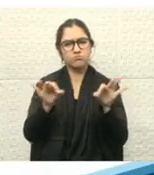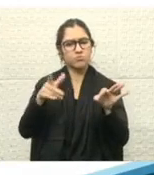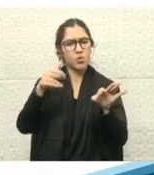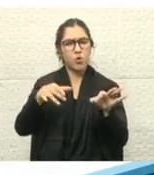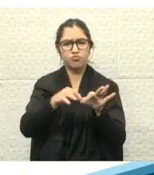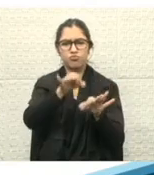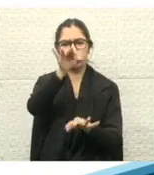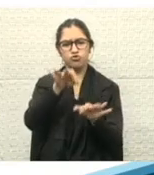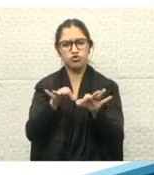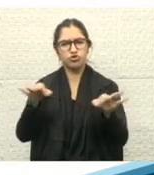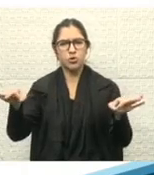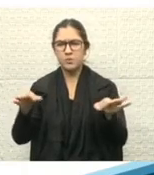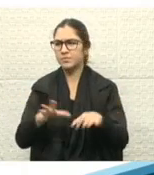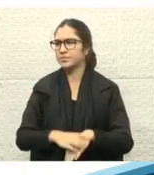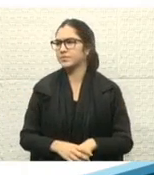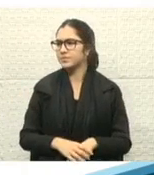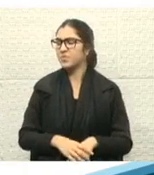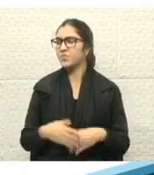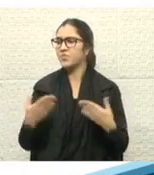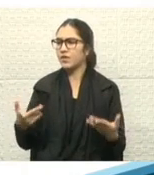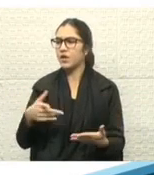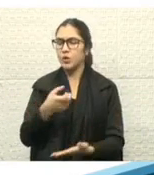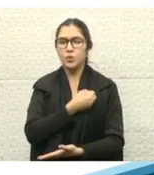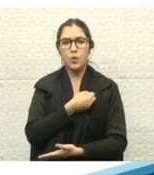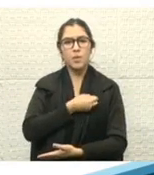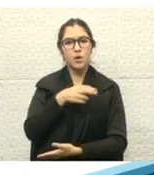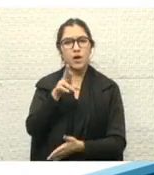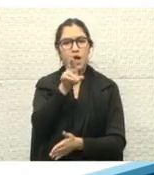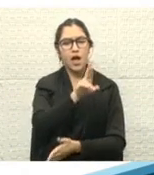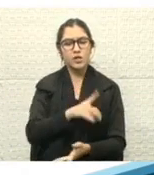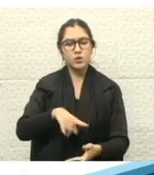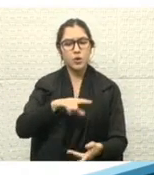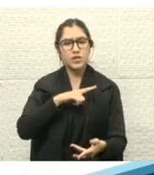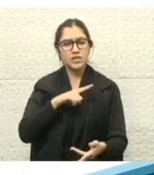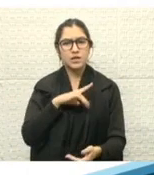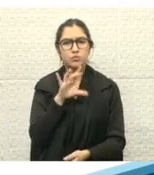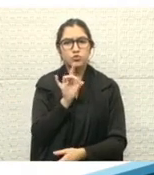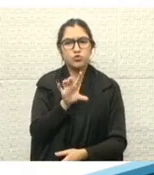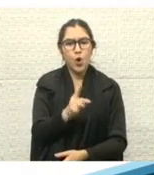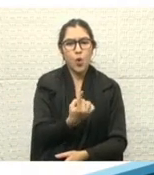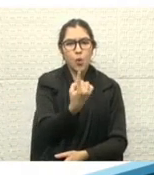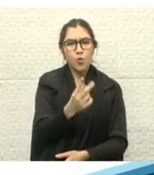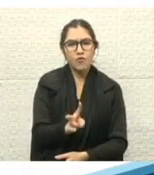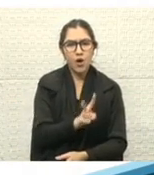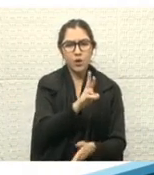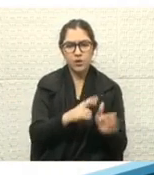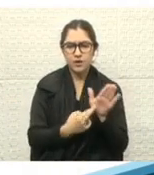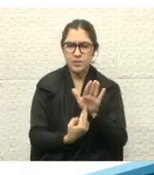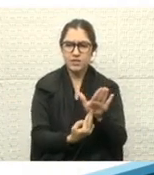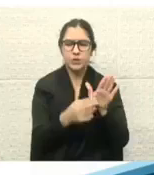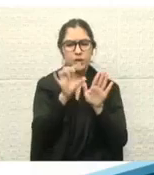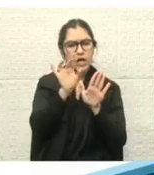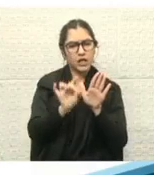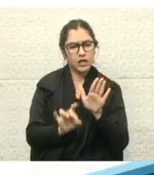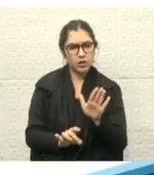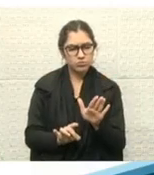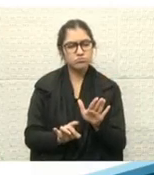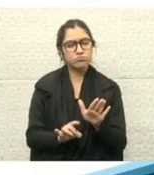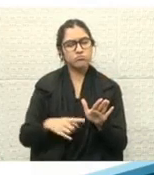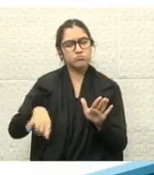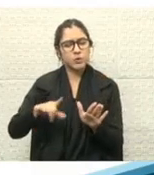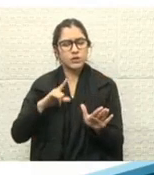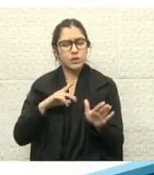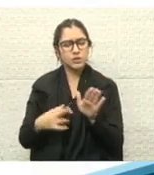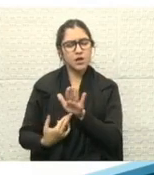geometria. Como os números reais, nós temos apenas um valor representando cada um deles, nós